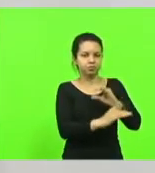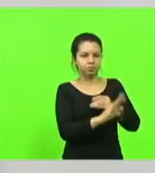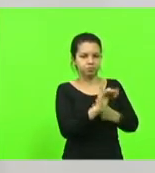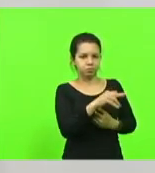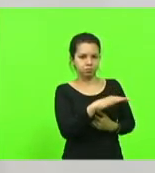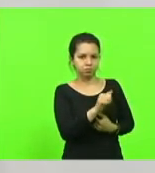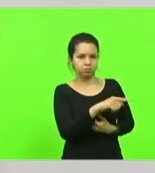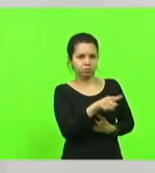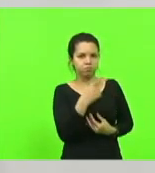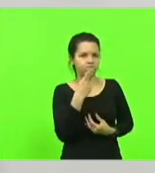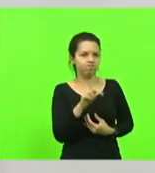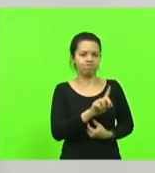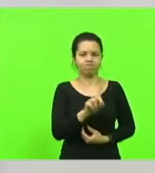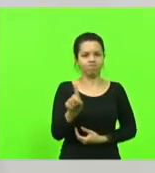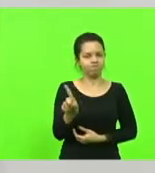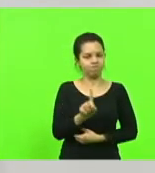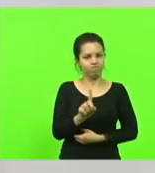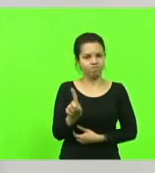não, conforme